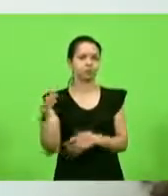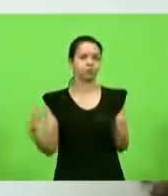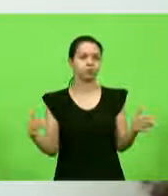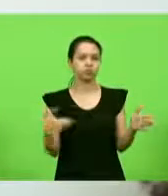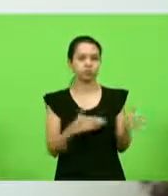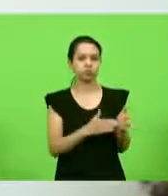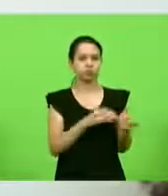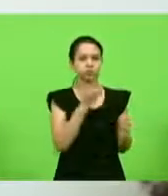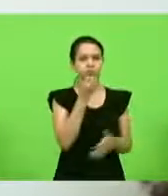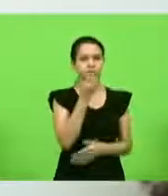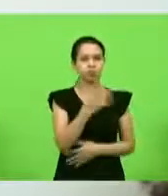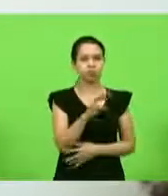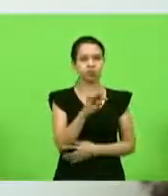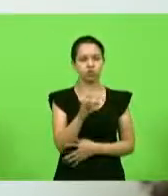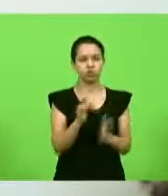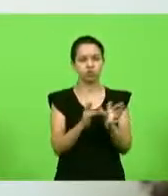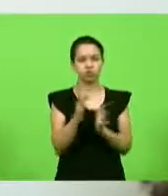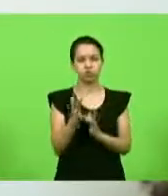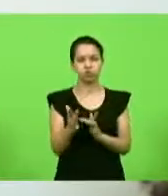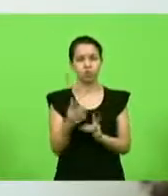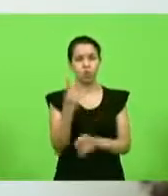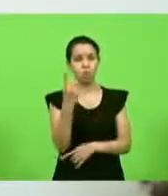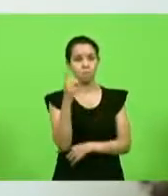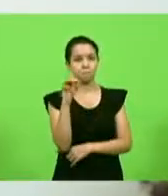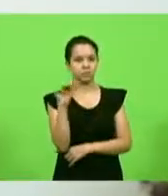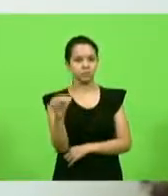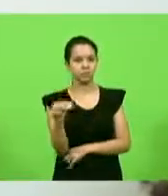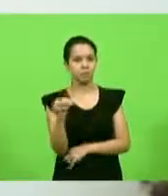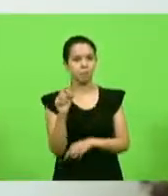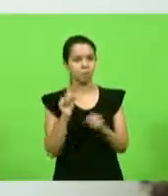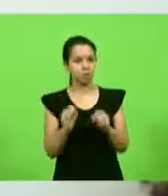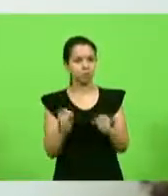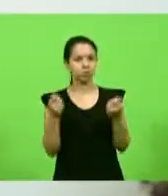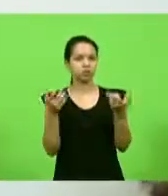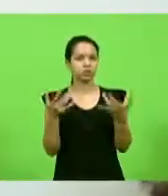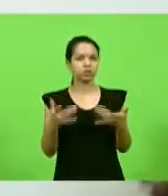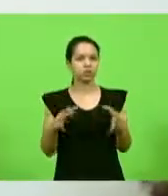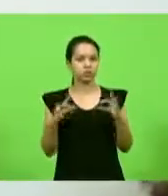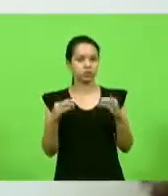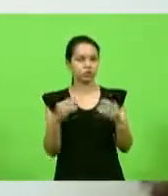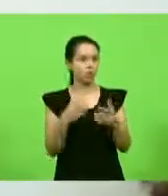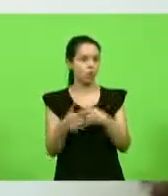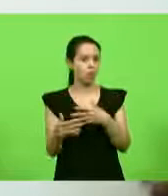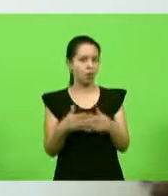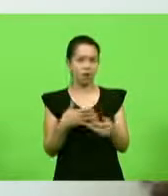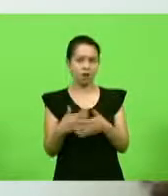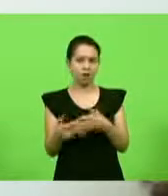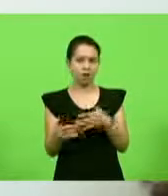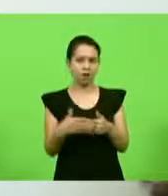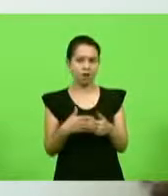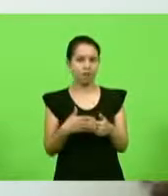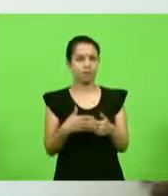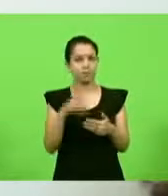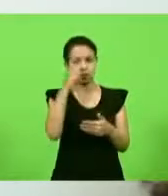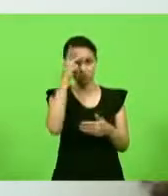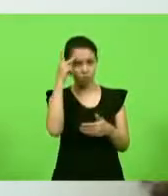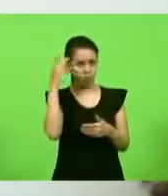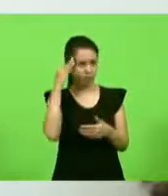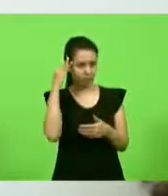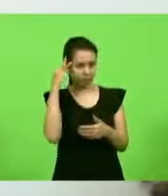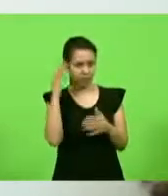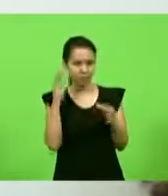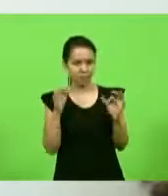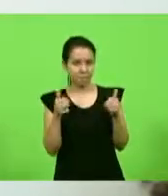1 milhão. Eu poderia citar todos aqui para dizer o seguinte: qualquer leigo não muito entendido percebe que